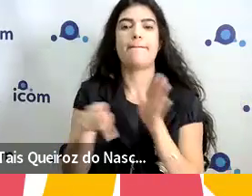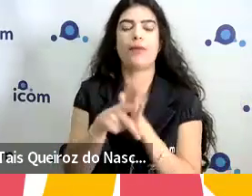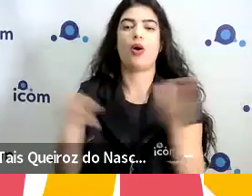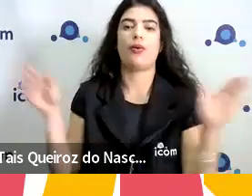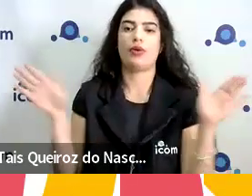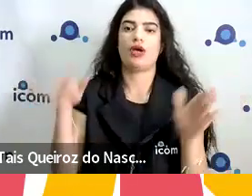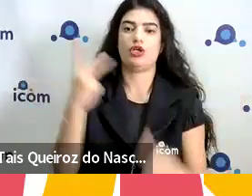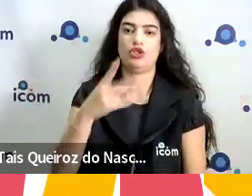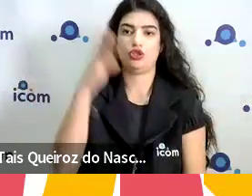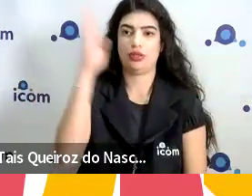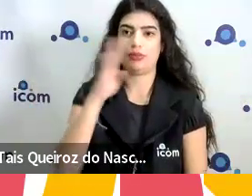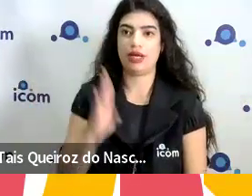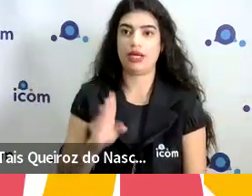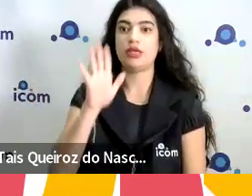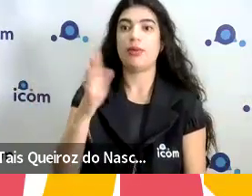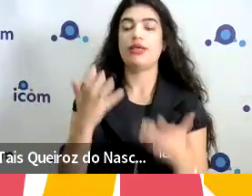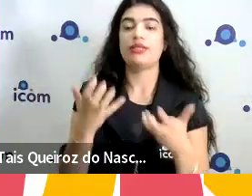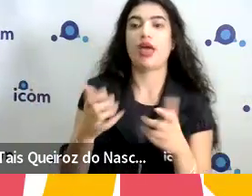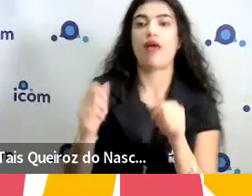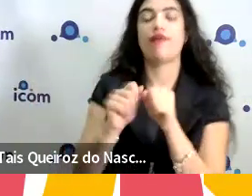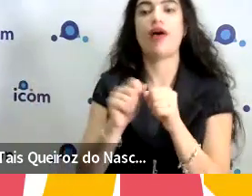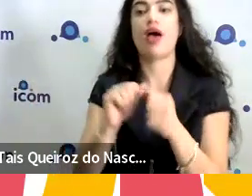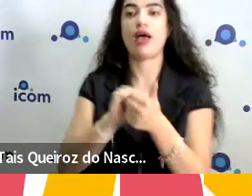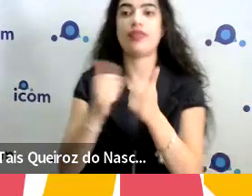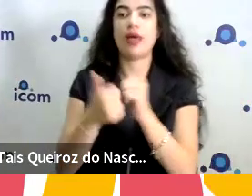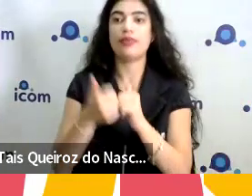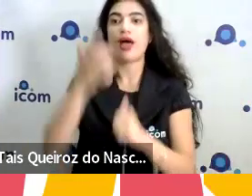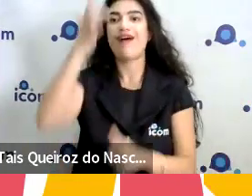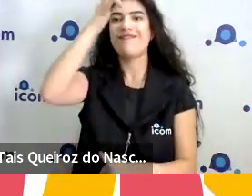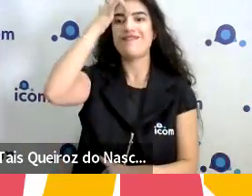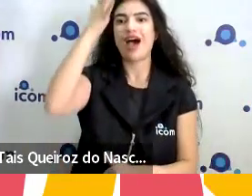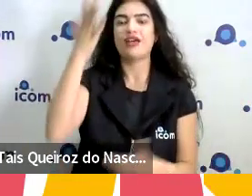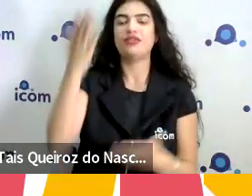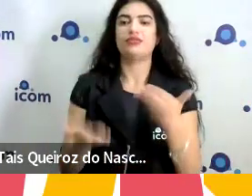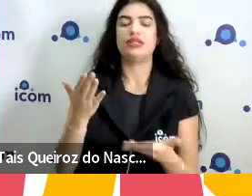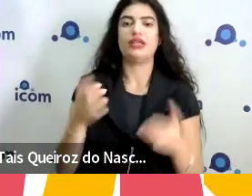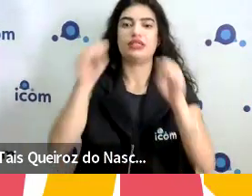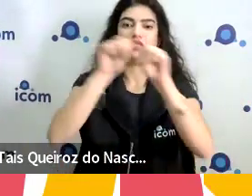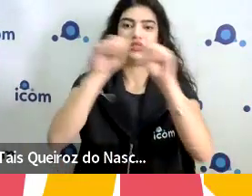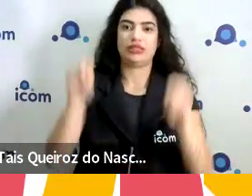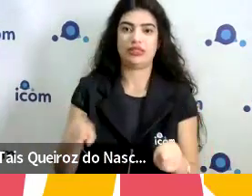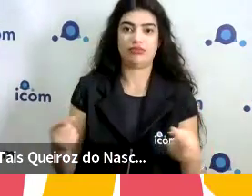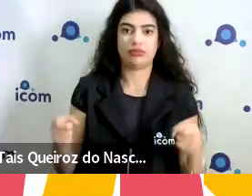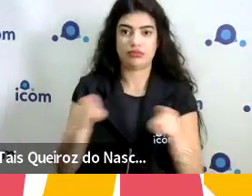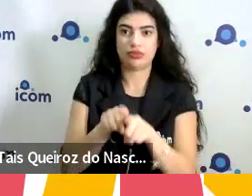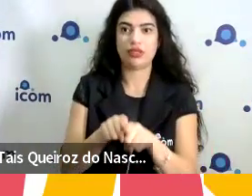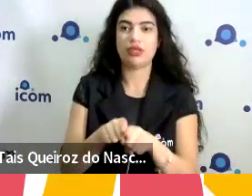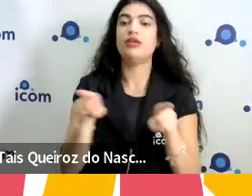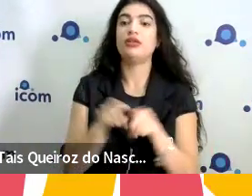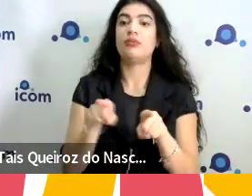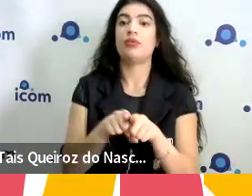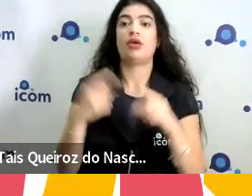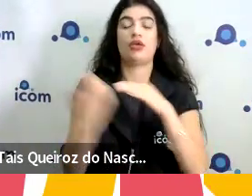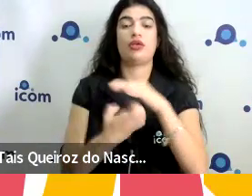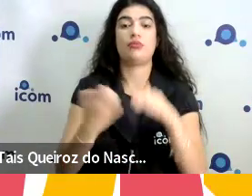gente quer fomentar todo esse ecossistema entre os nossos associados. E também os executivos que estão nas empresas,